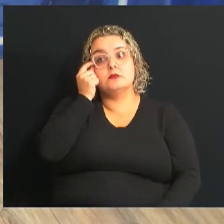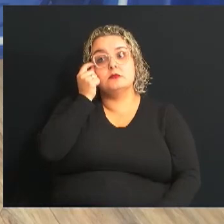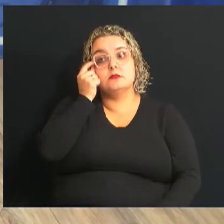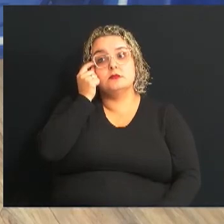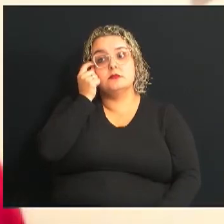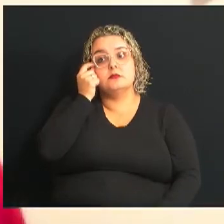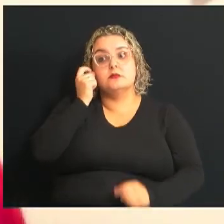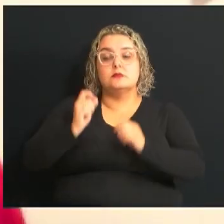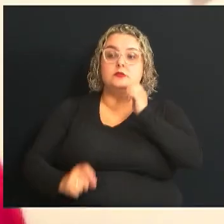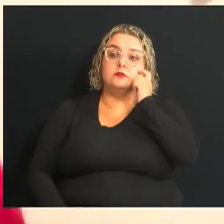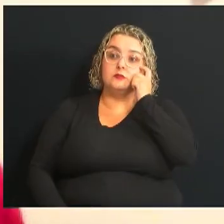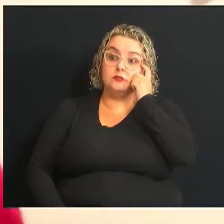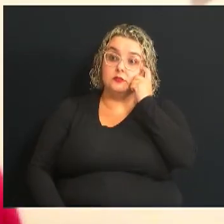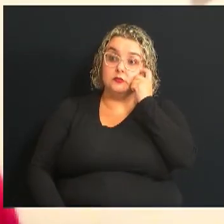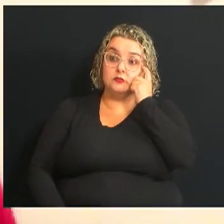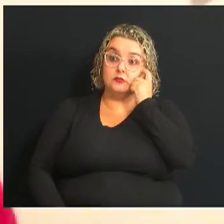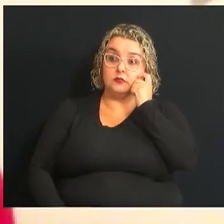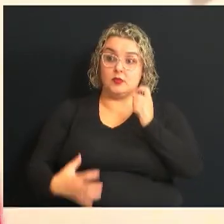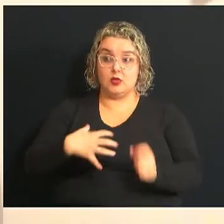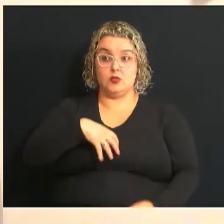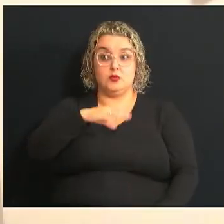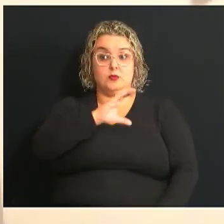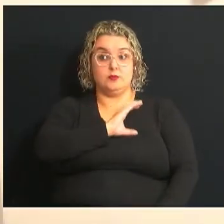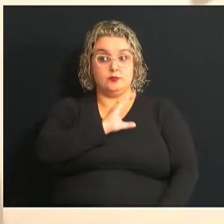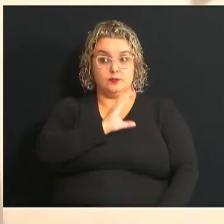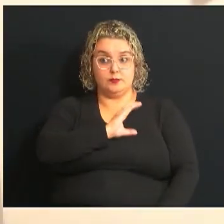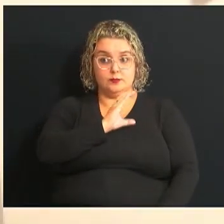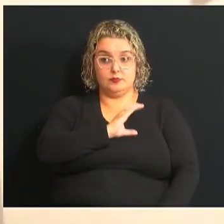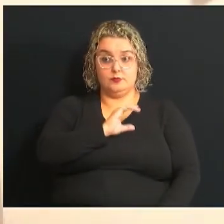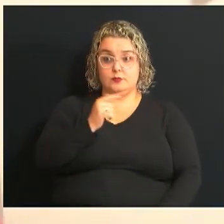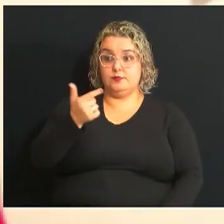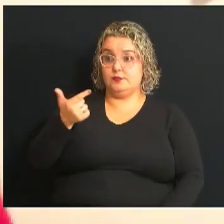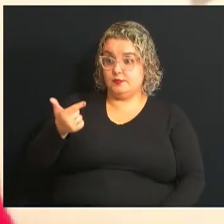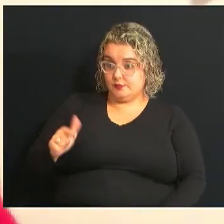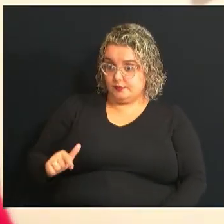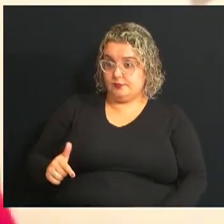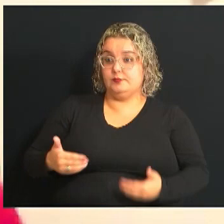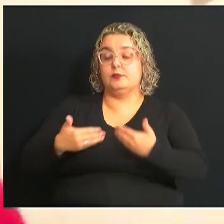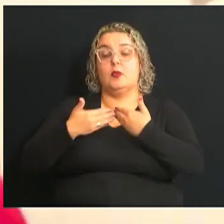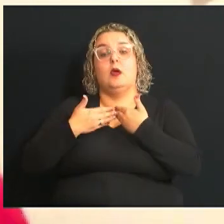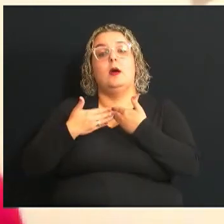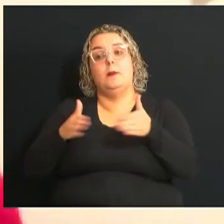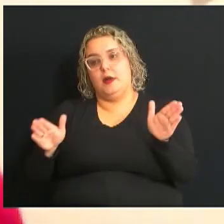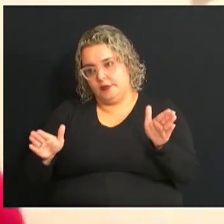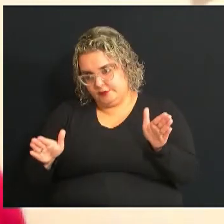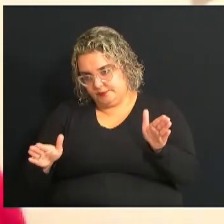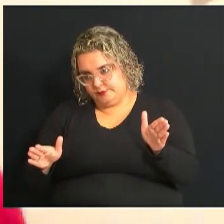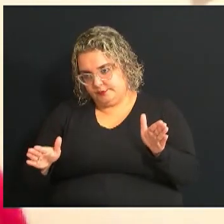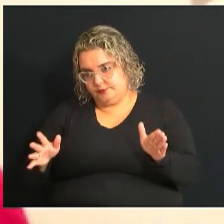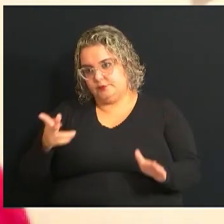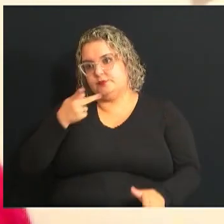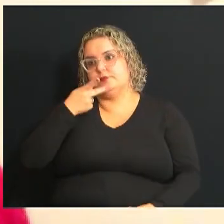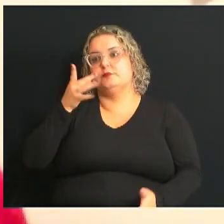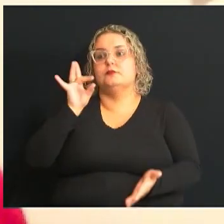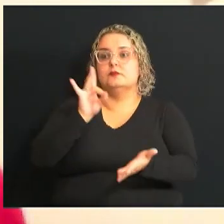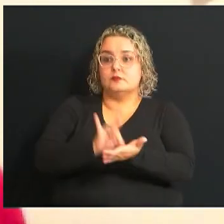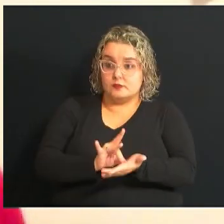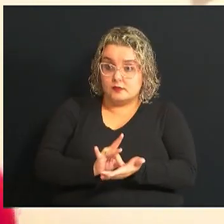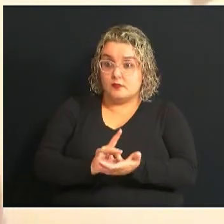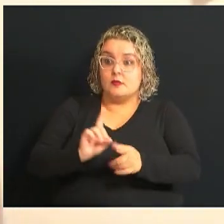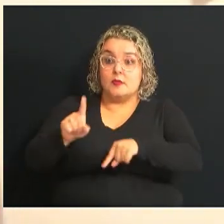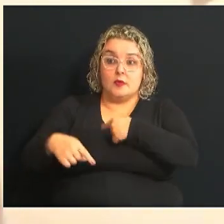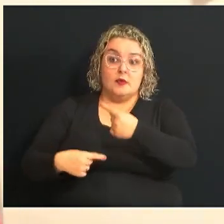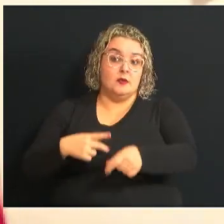Eu sinto que o Canadá, ele, mais uma vez, né, é um país muito aberto, e eu falo da minha realidade porque eu sei que outros países não